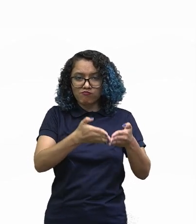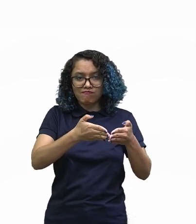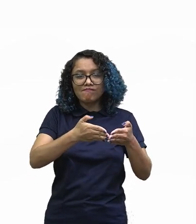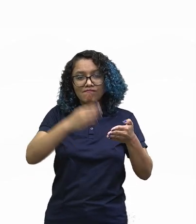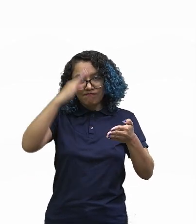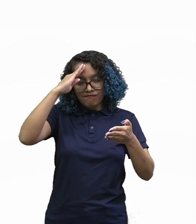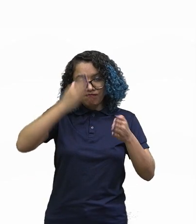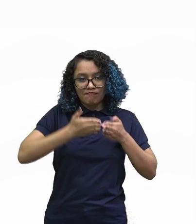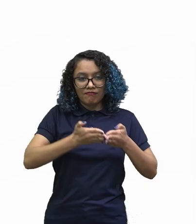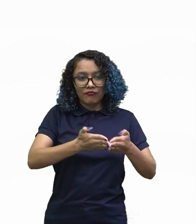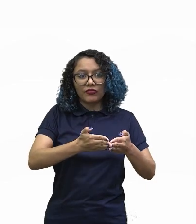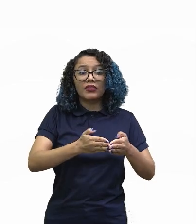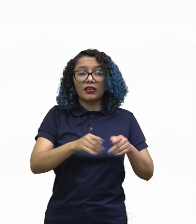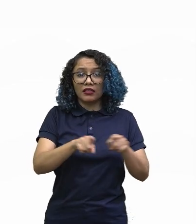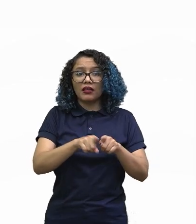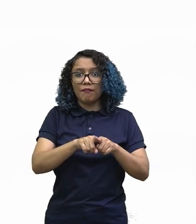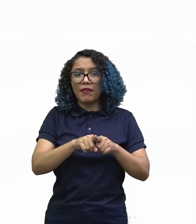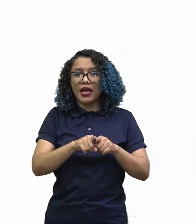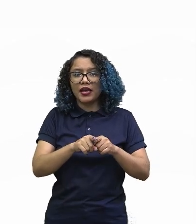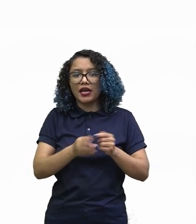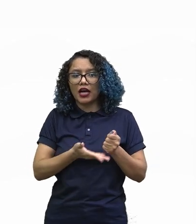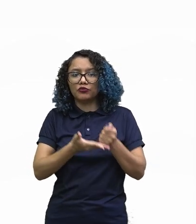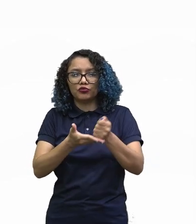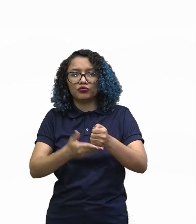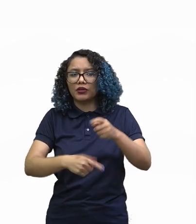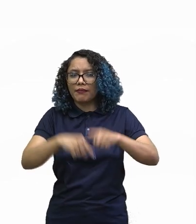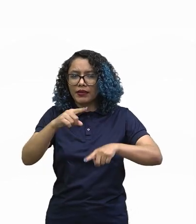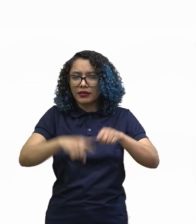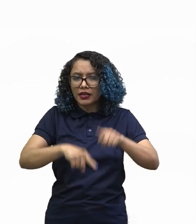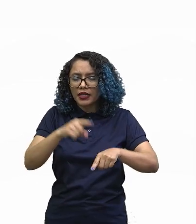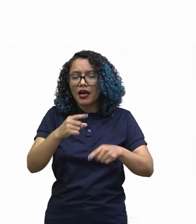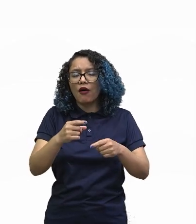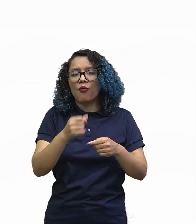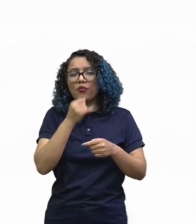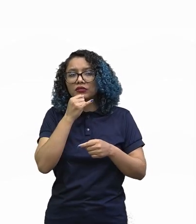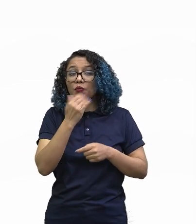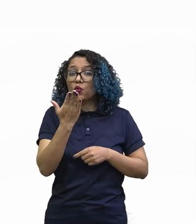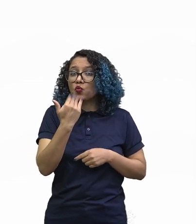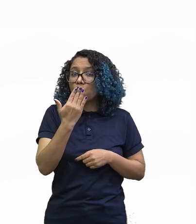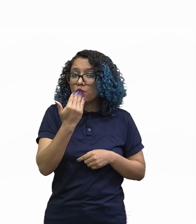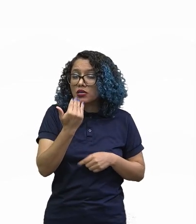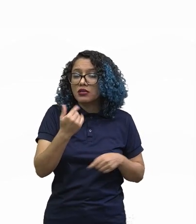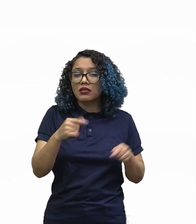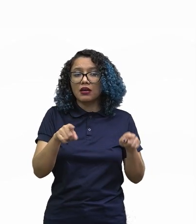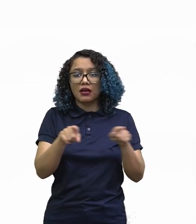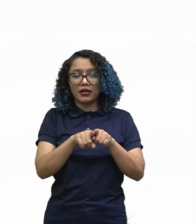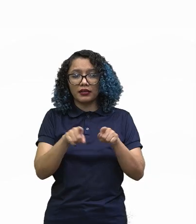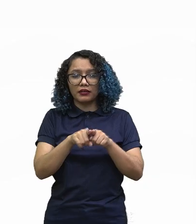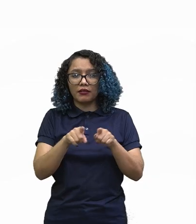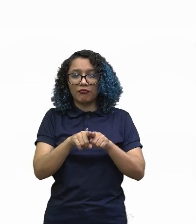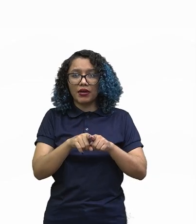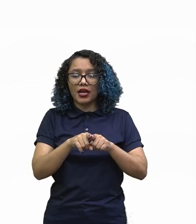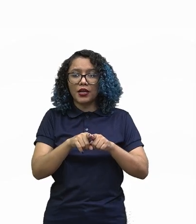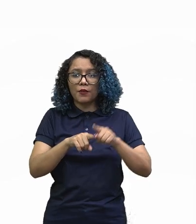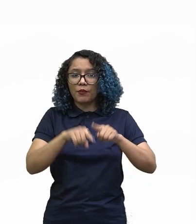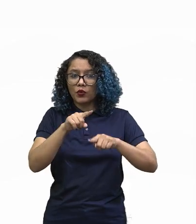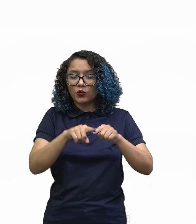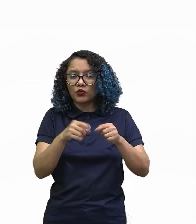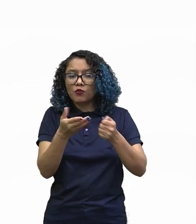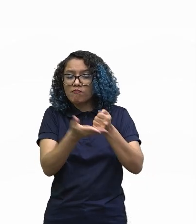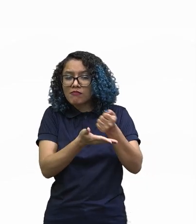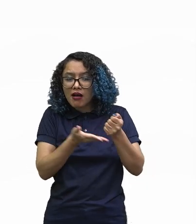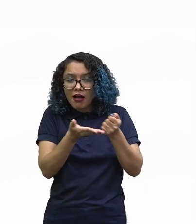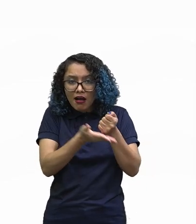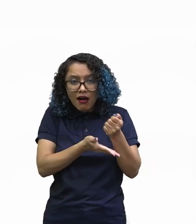com um apoio material, né? Um apoio de alimentos e também de produtos básicos,